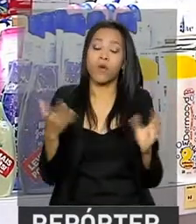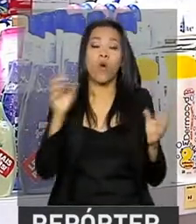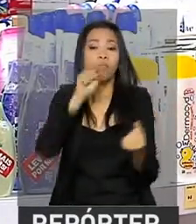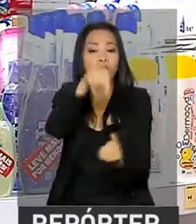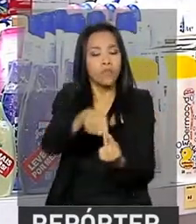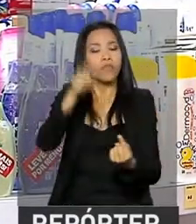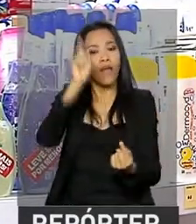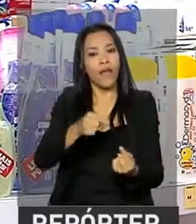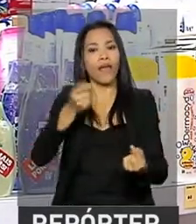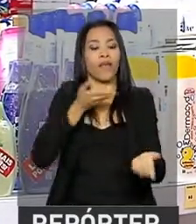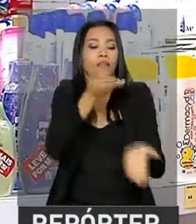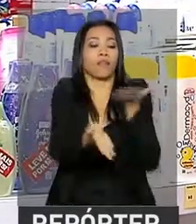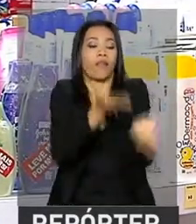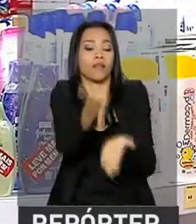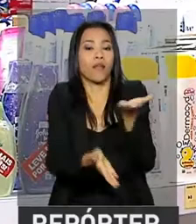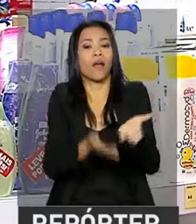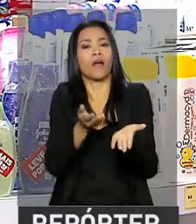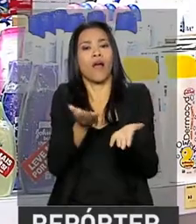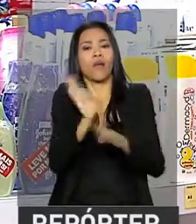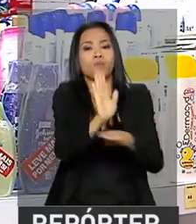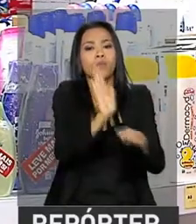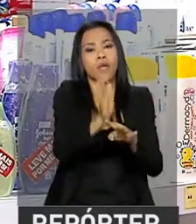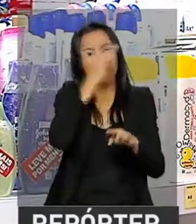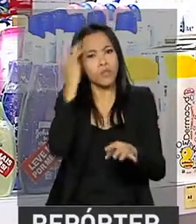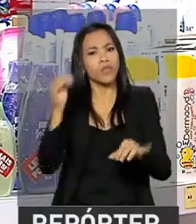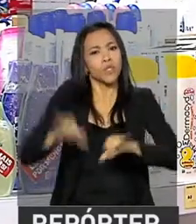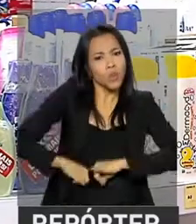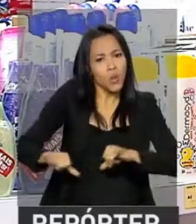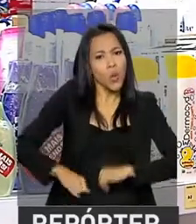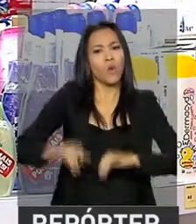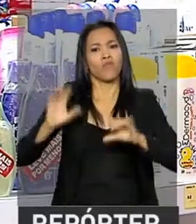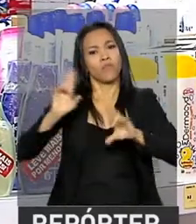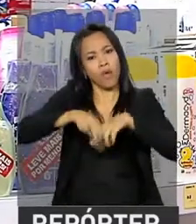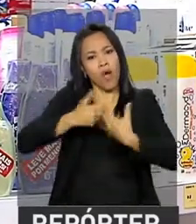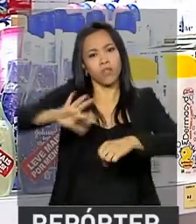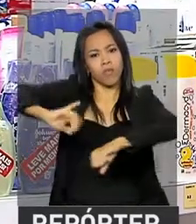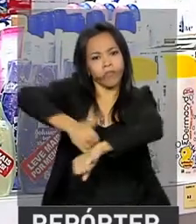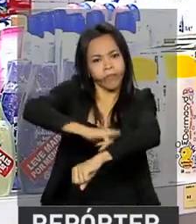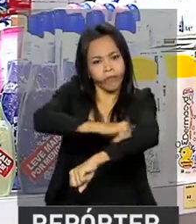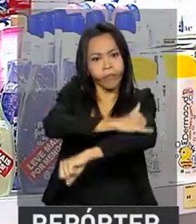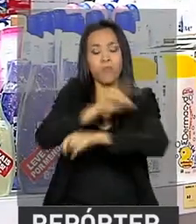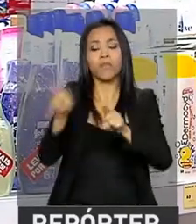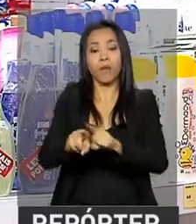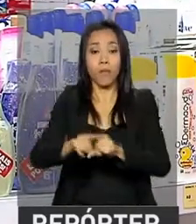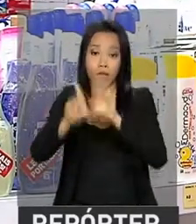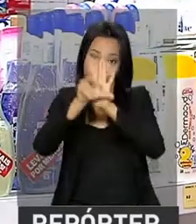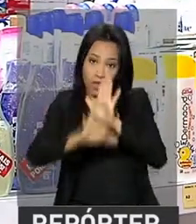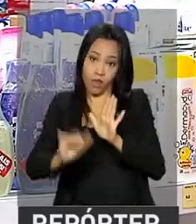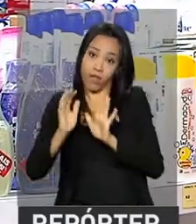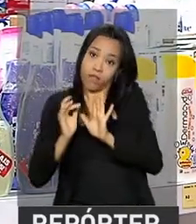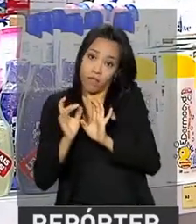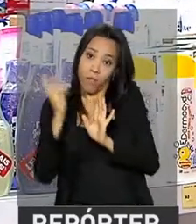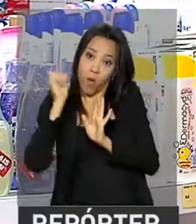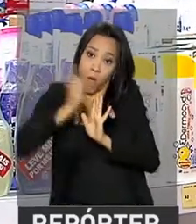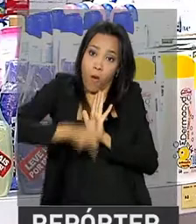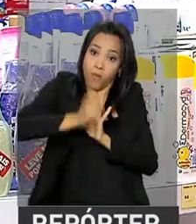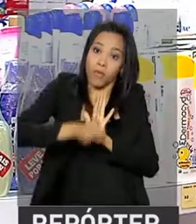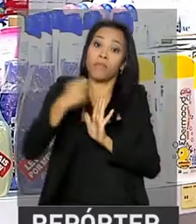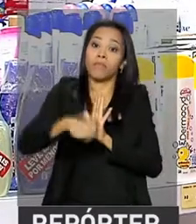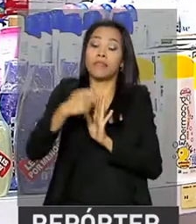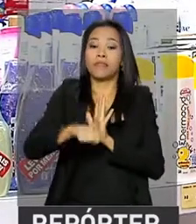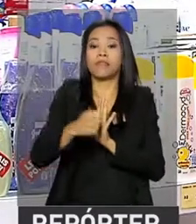para pacientes que sofrem dessa doença crônica. A lei também obriga que esses medicamentos façam parte